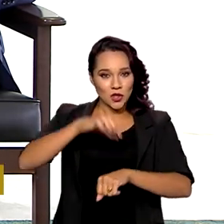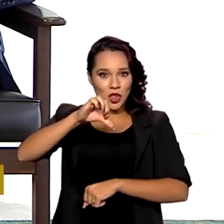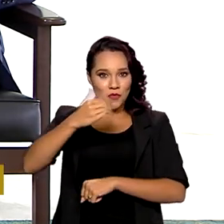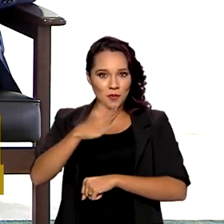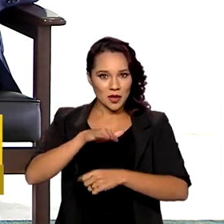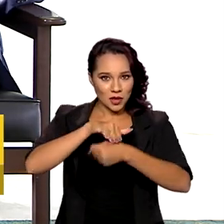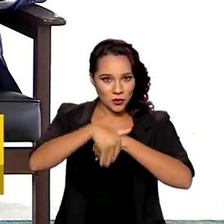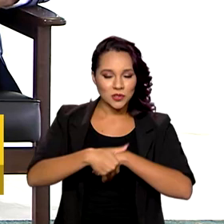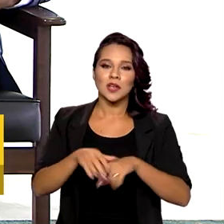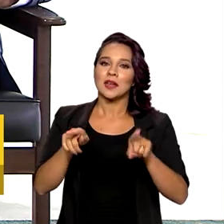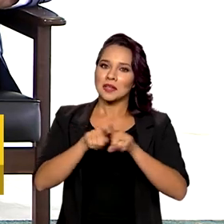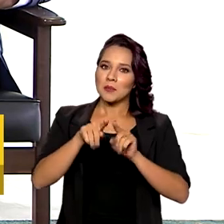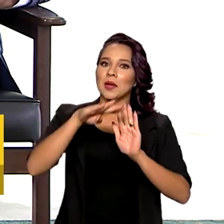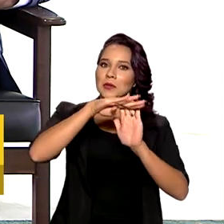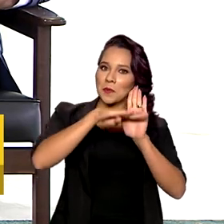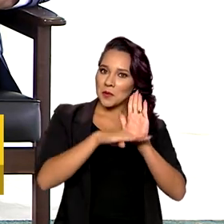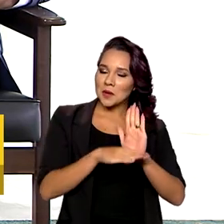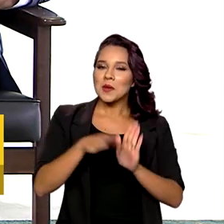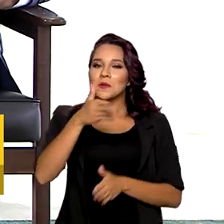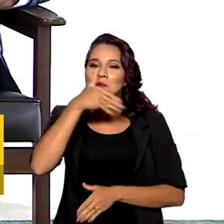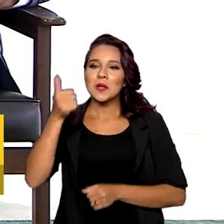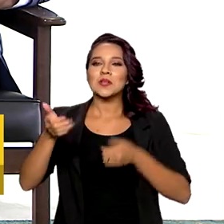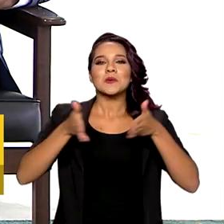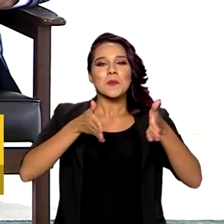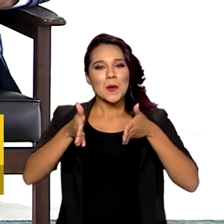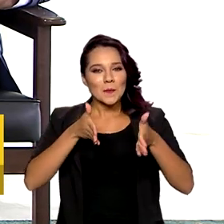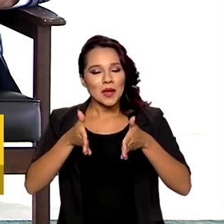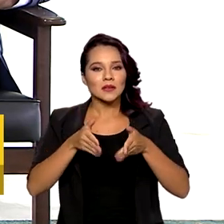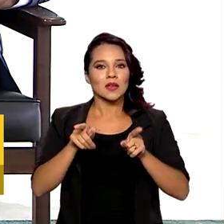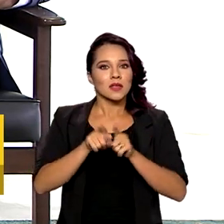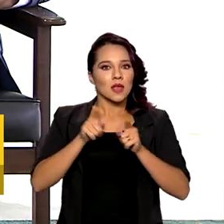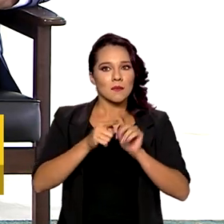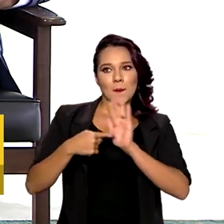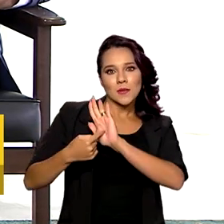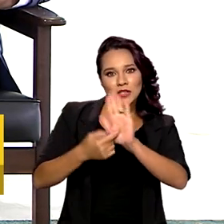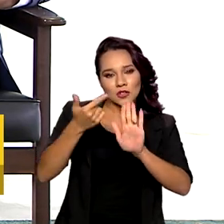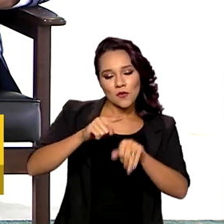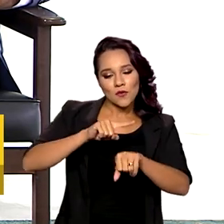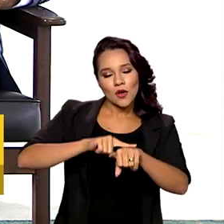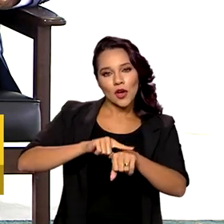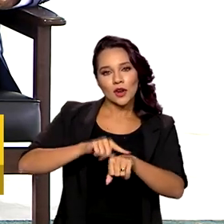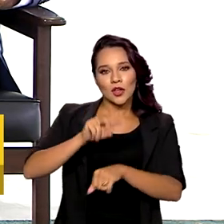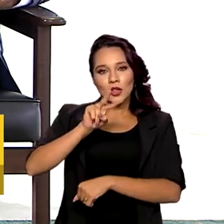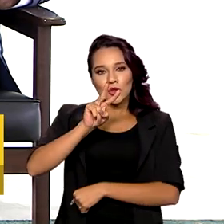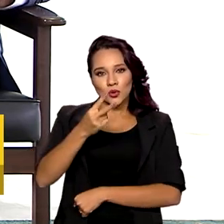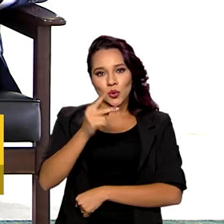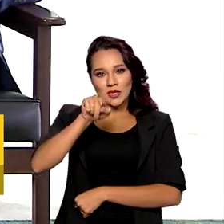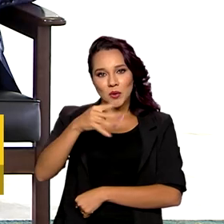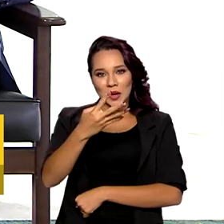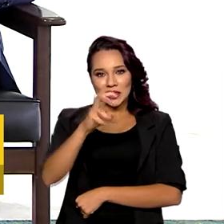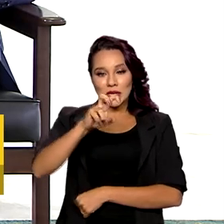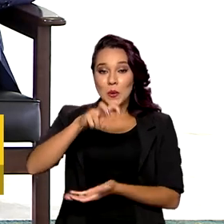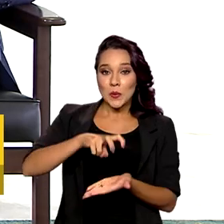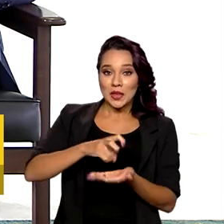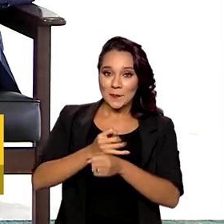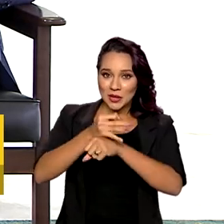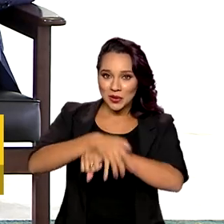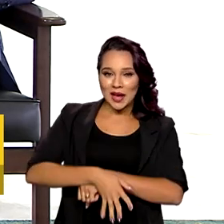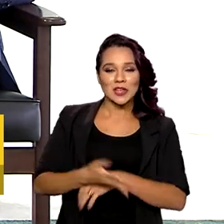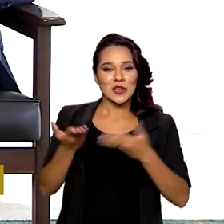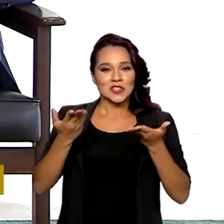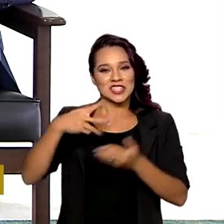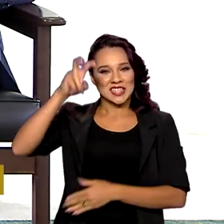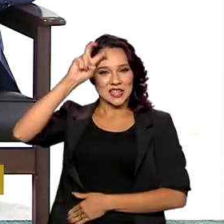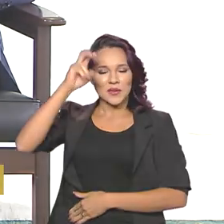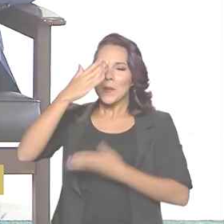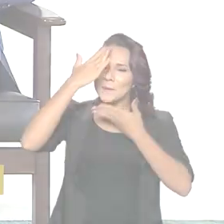noite, também tem um programa com os melhores momentos e uma reprise às 2h45 da manhã desta quinta-feira. Muito